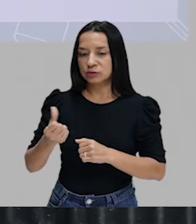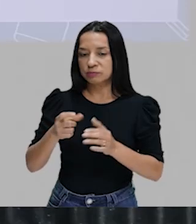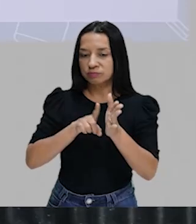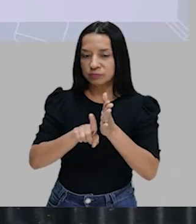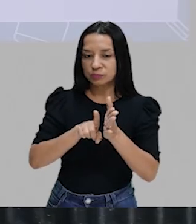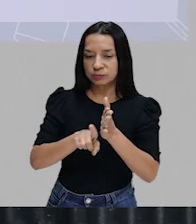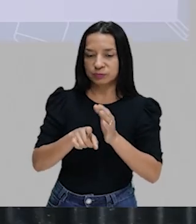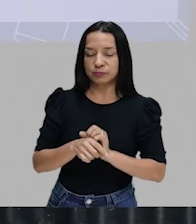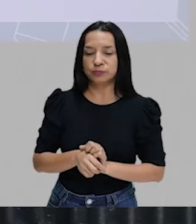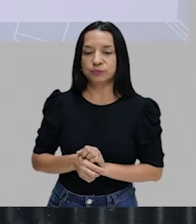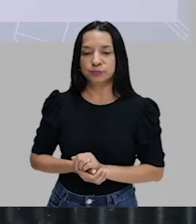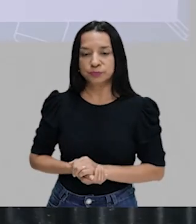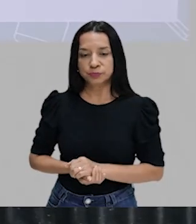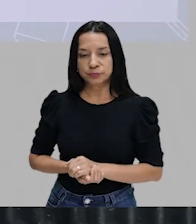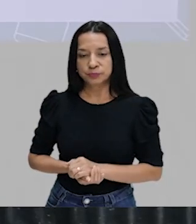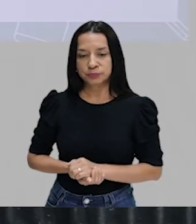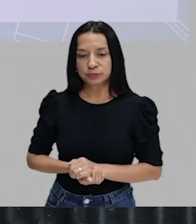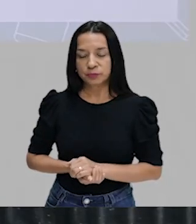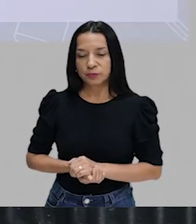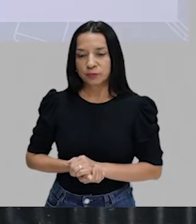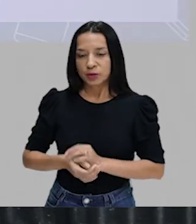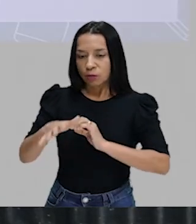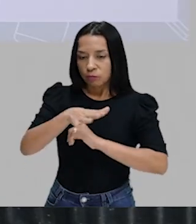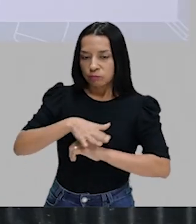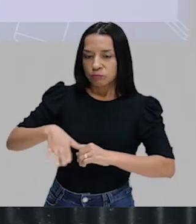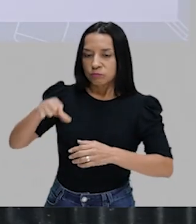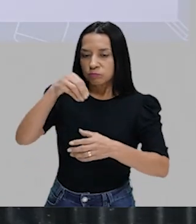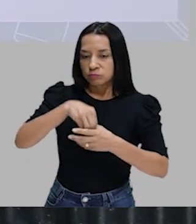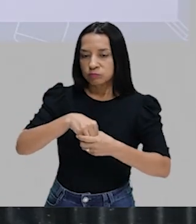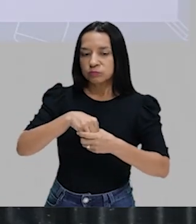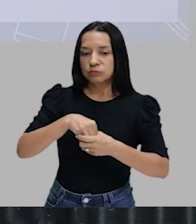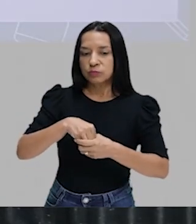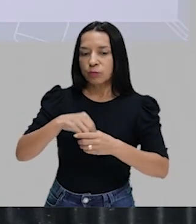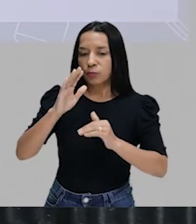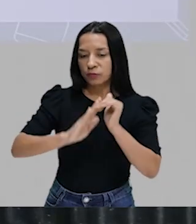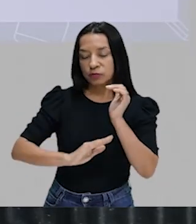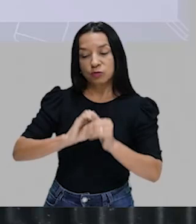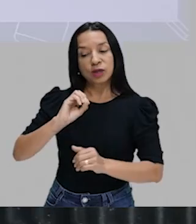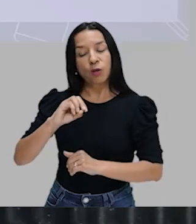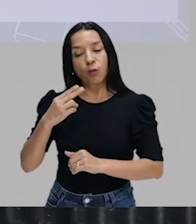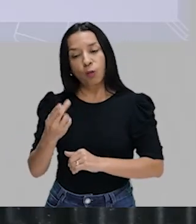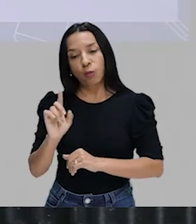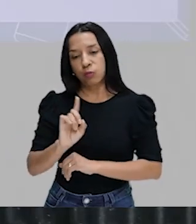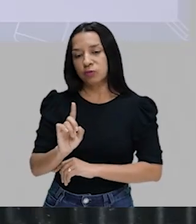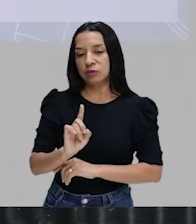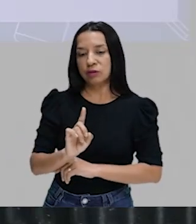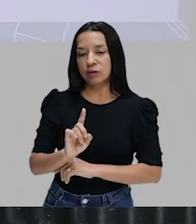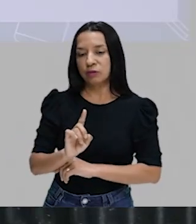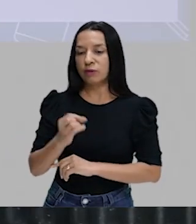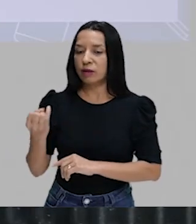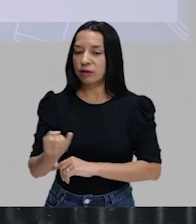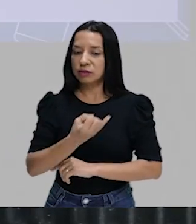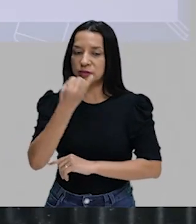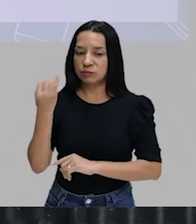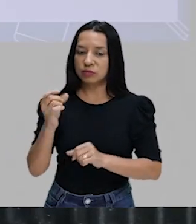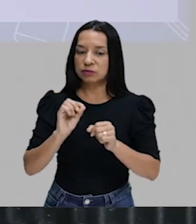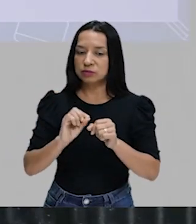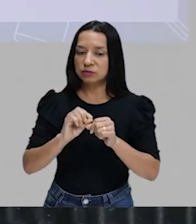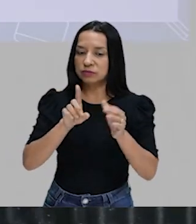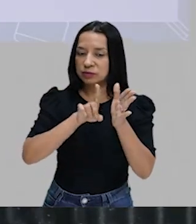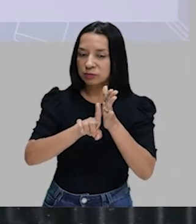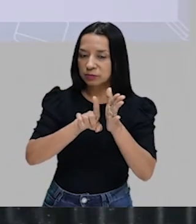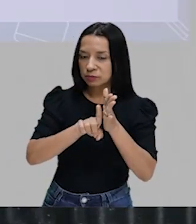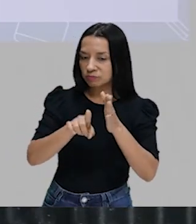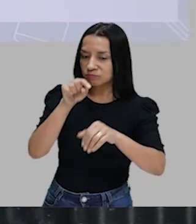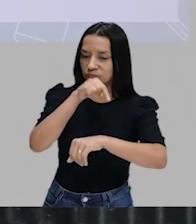meio esportivo, seja a nível profissional ou não, é fundamental que sejam feitas avaliações periódicas no